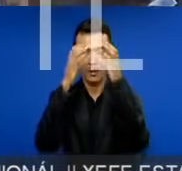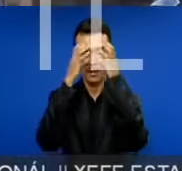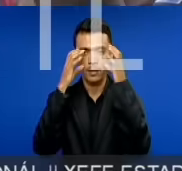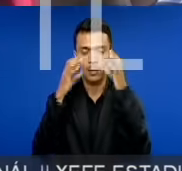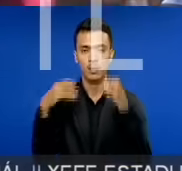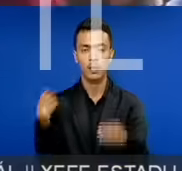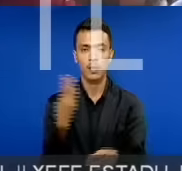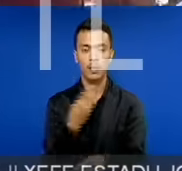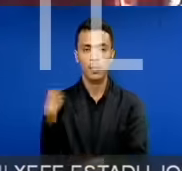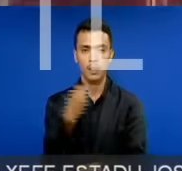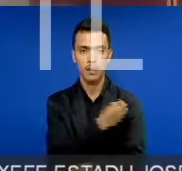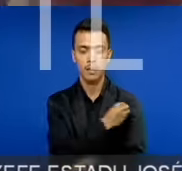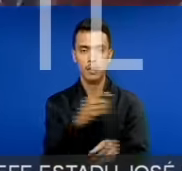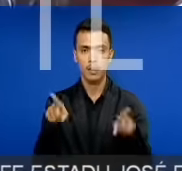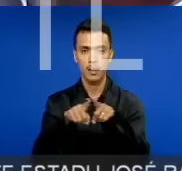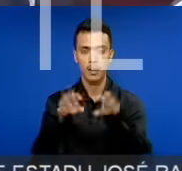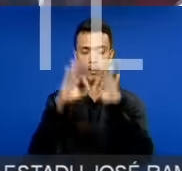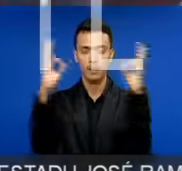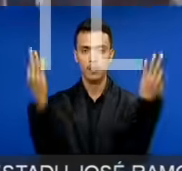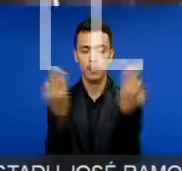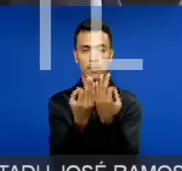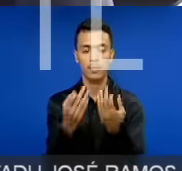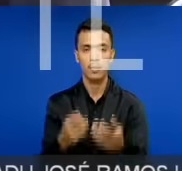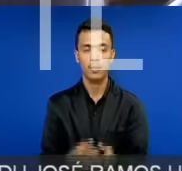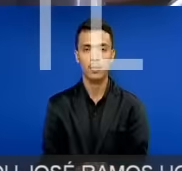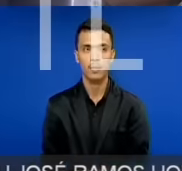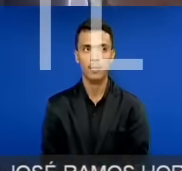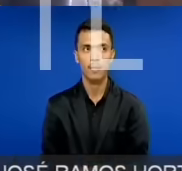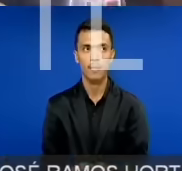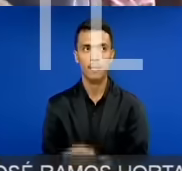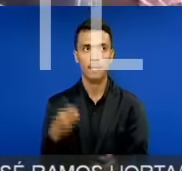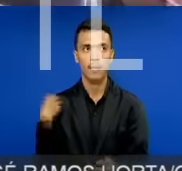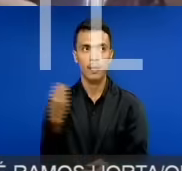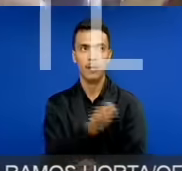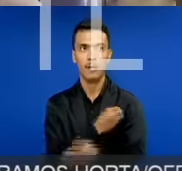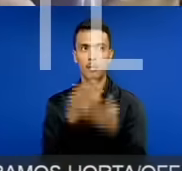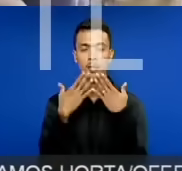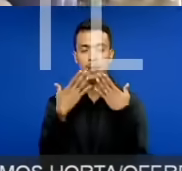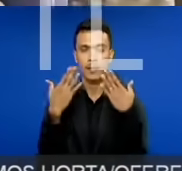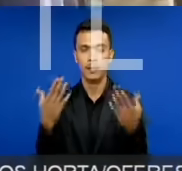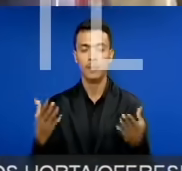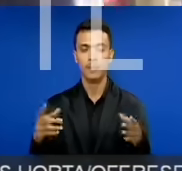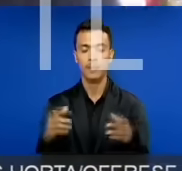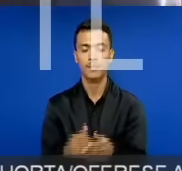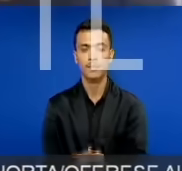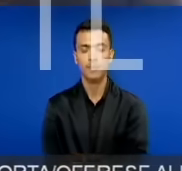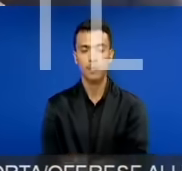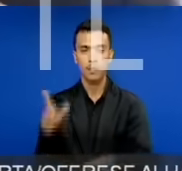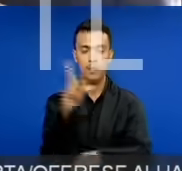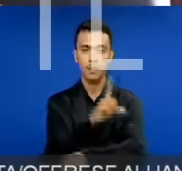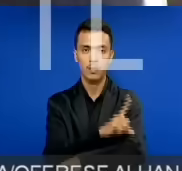amigo da família, também amigo, ou amigo sobrinho agora, né? Amigo agradece para na hira, né? Durante lorong